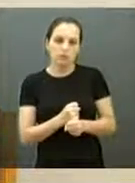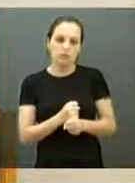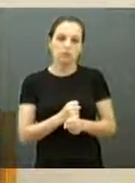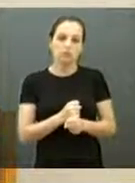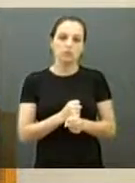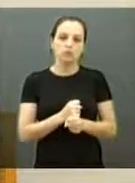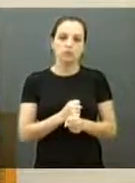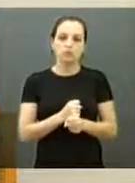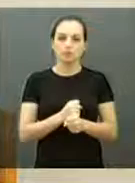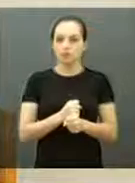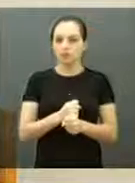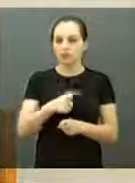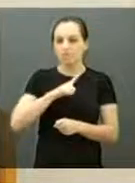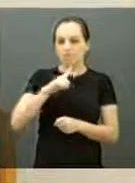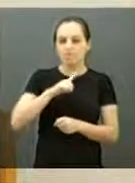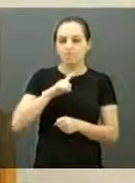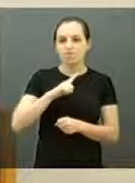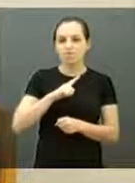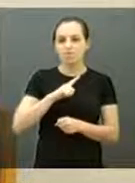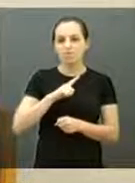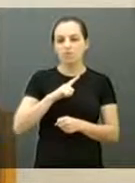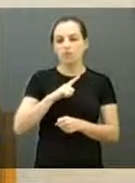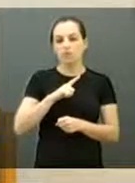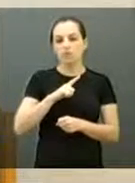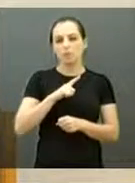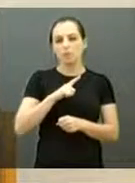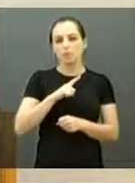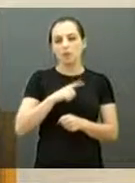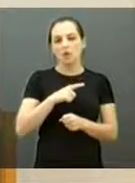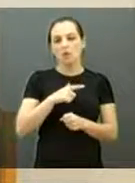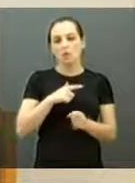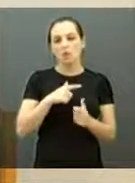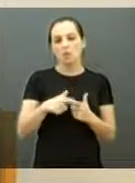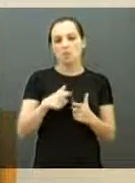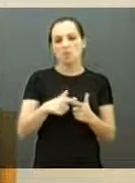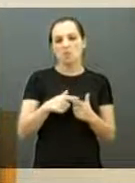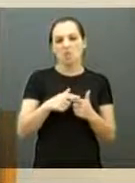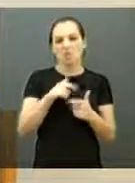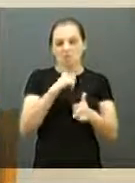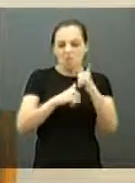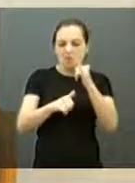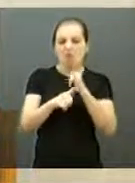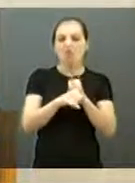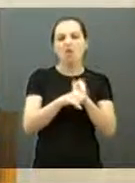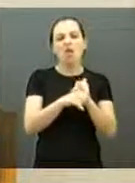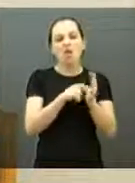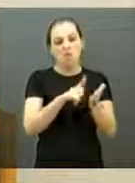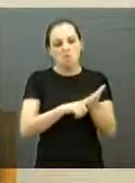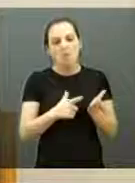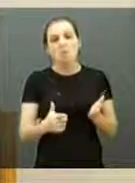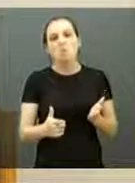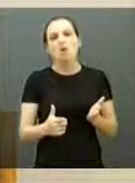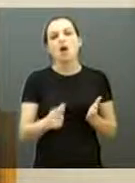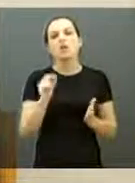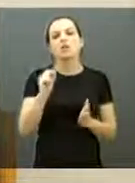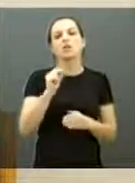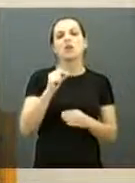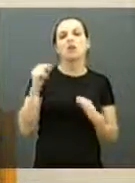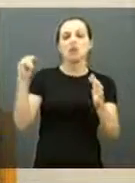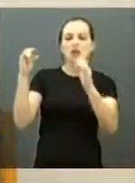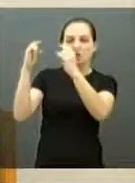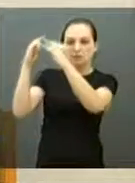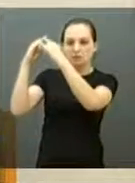no começo do ano, teve um BO que saiu na internet, jornal, deu jornal nacional, que em